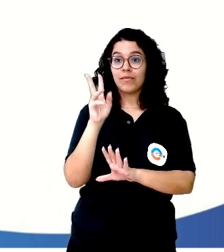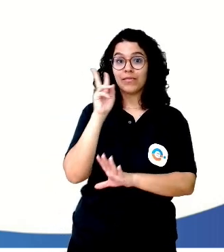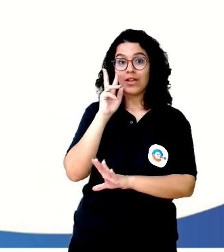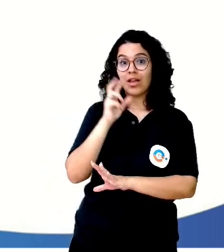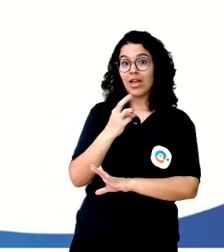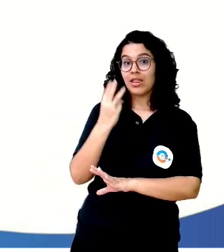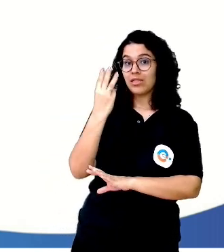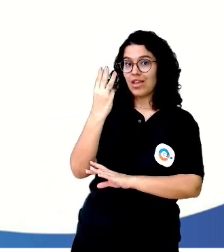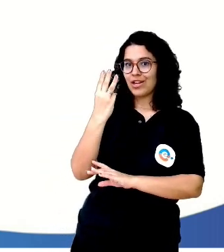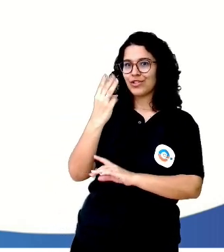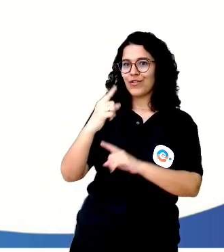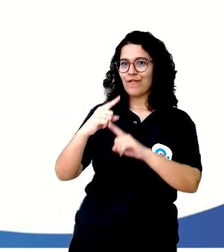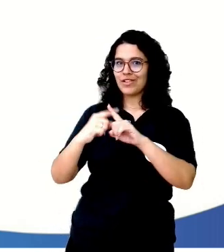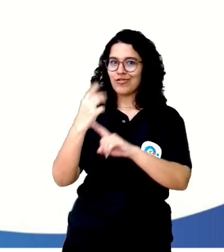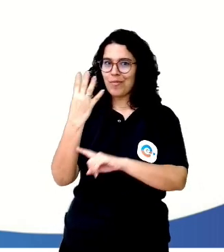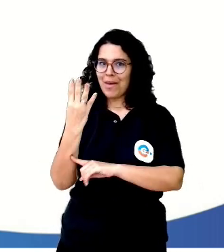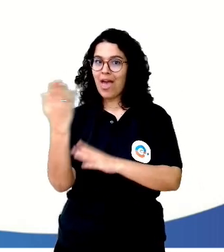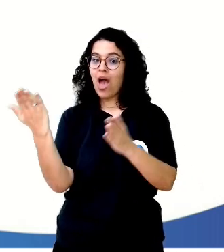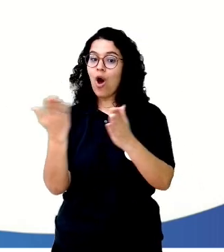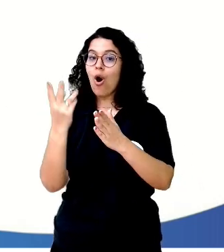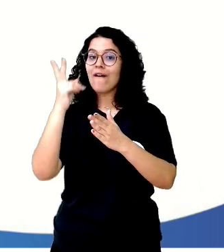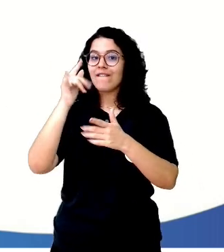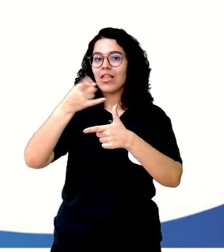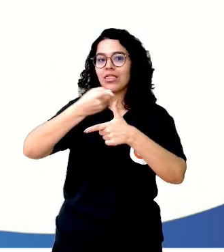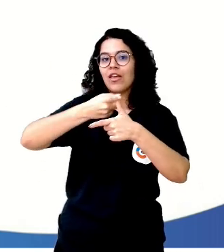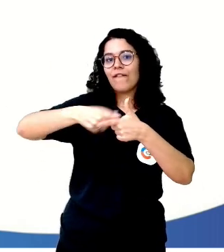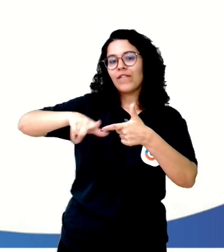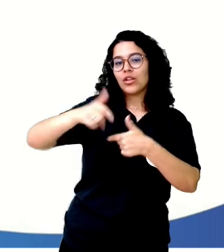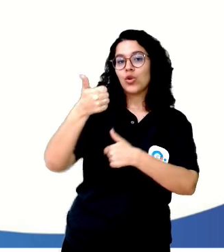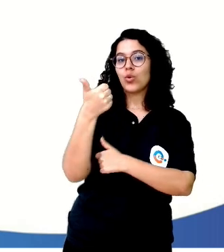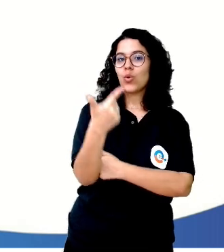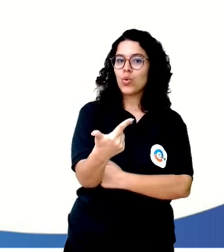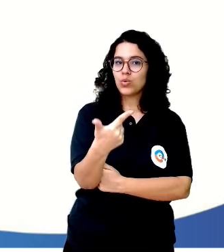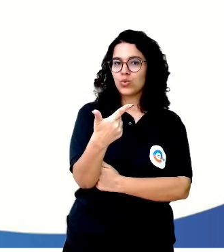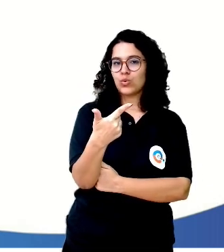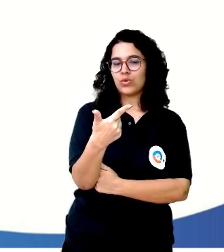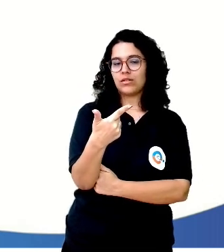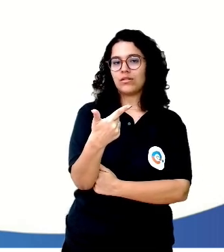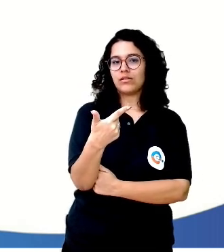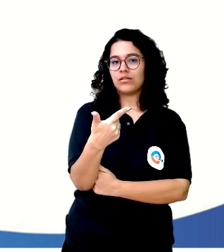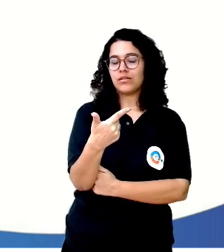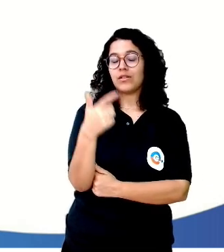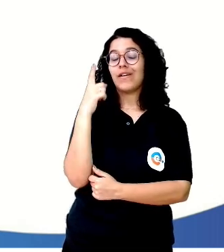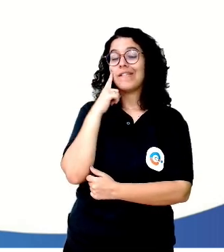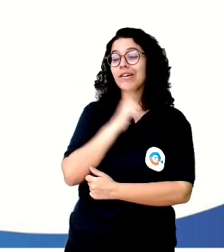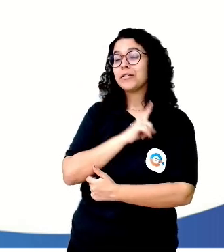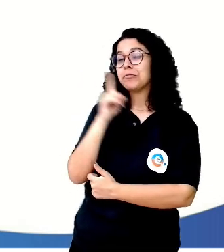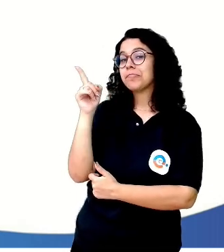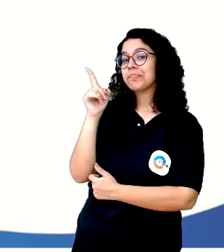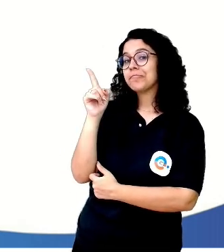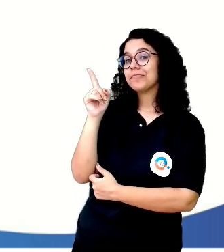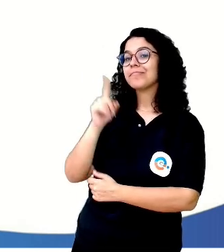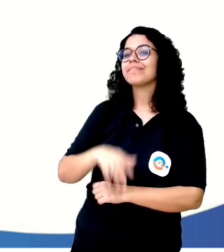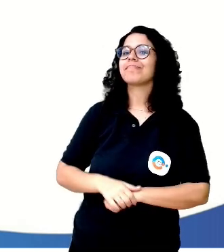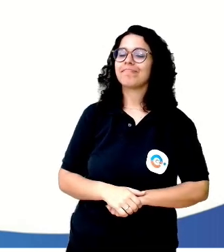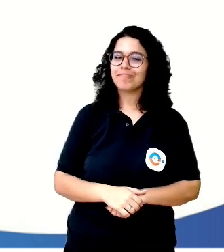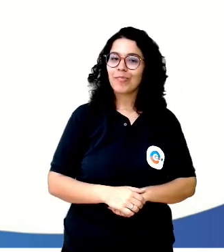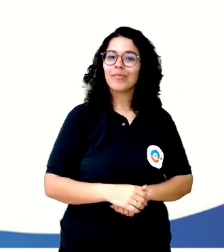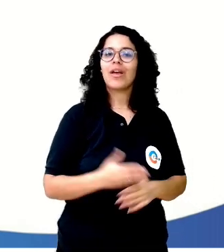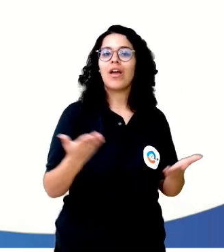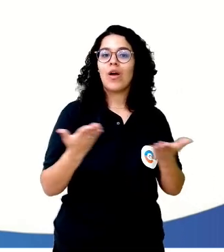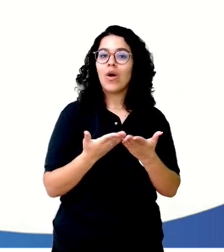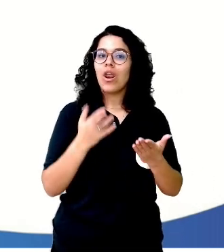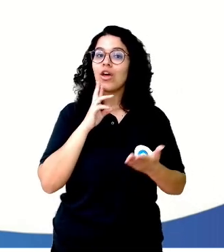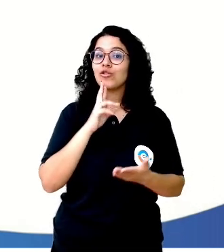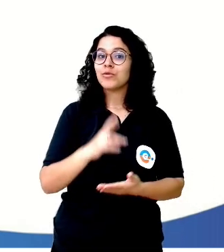vai passar para o outro lado, só que agora dividindo. 12 dividido por 3 dá igual a 4.